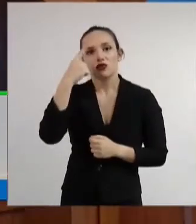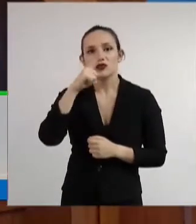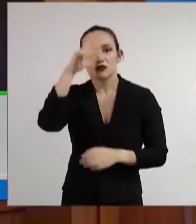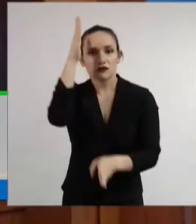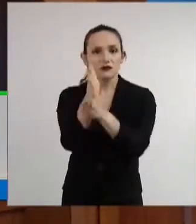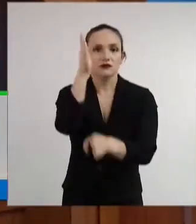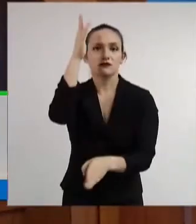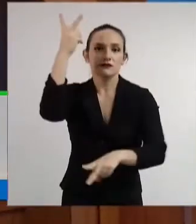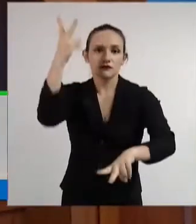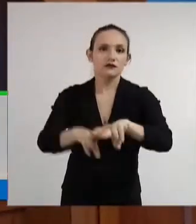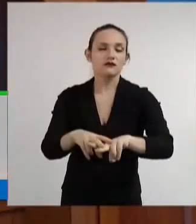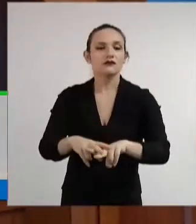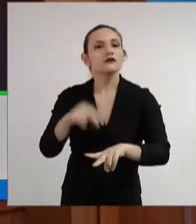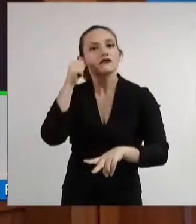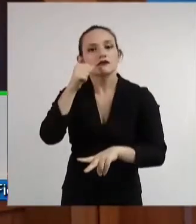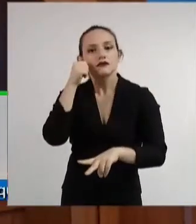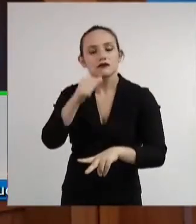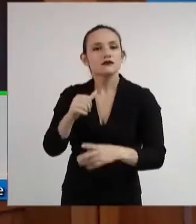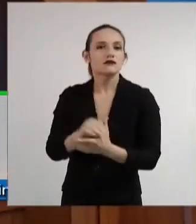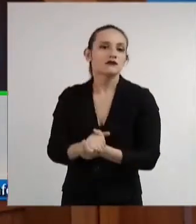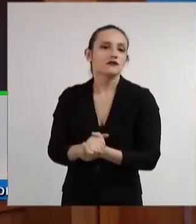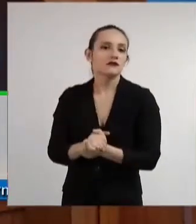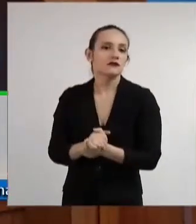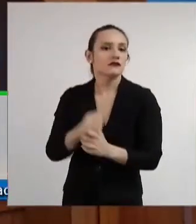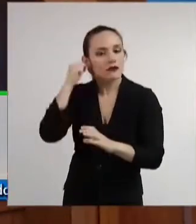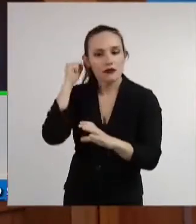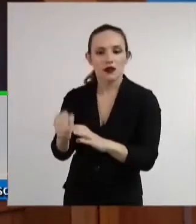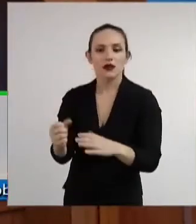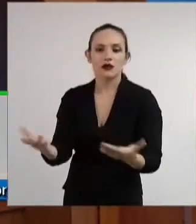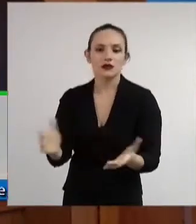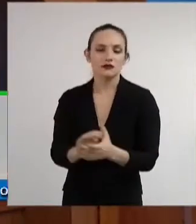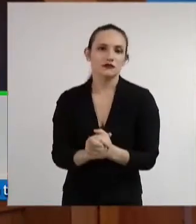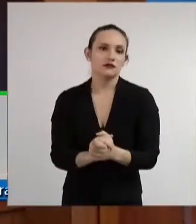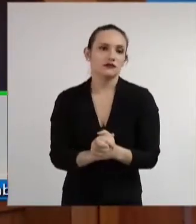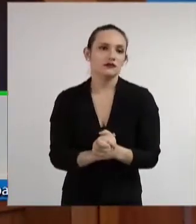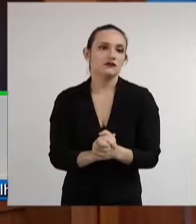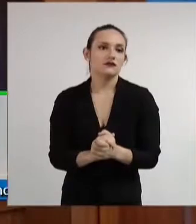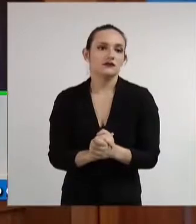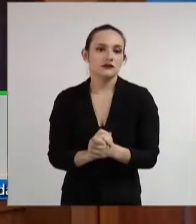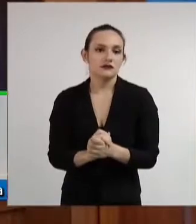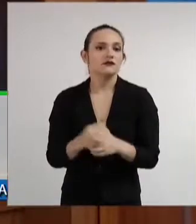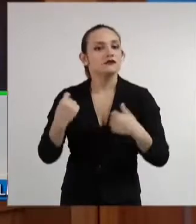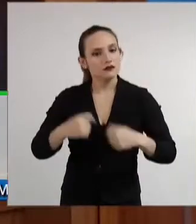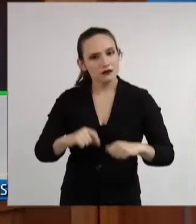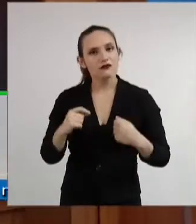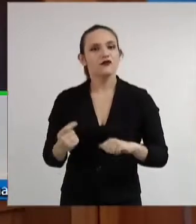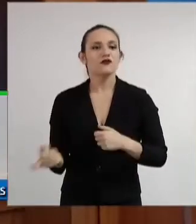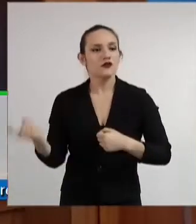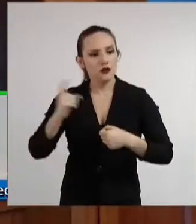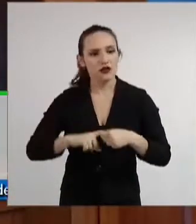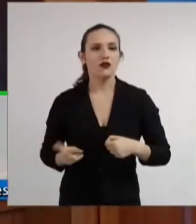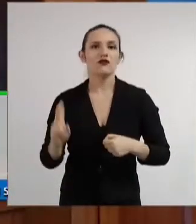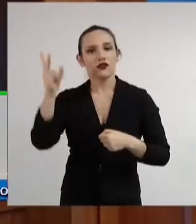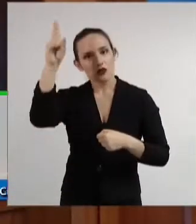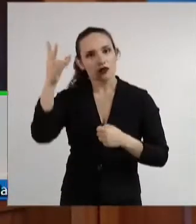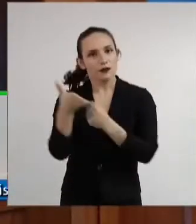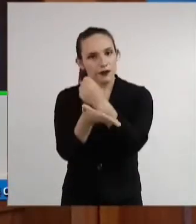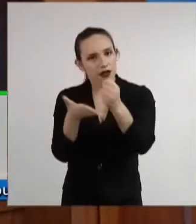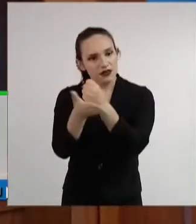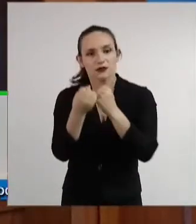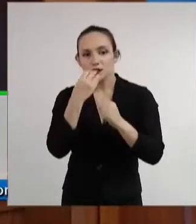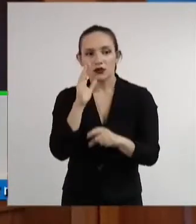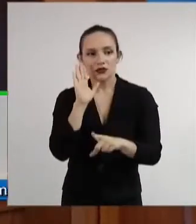identificou e prendeu a assassina. Então, mais do que nunca é preciso o quê? Que nós resgatemos valores para o bem da